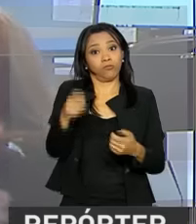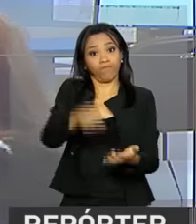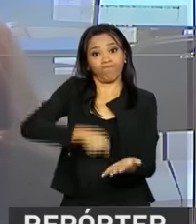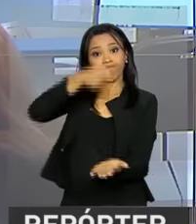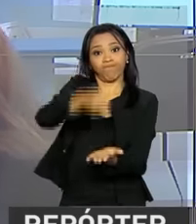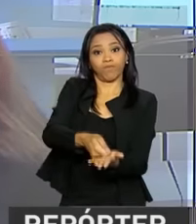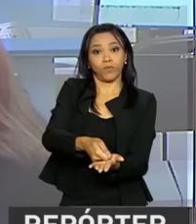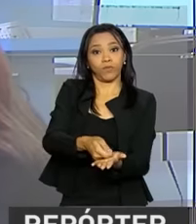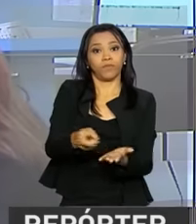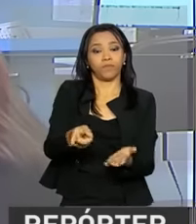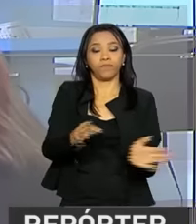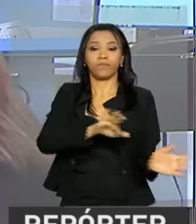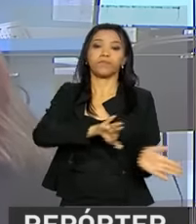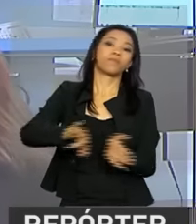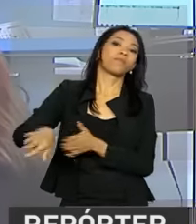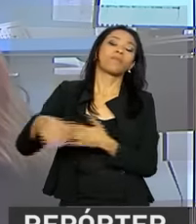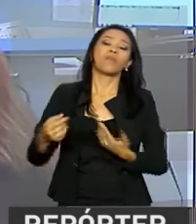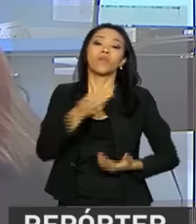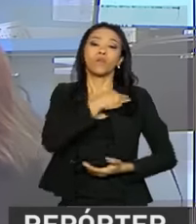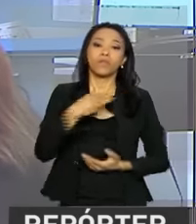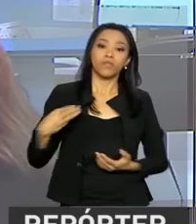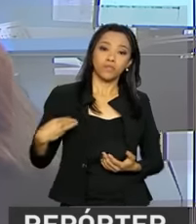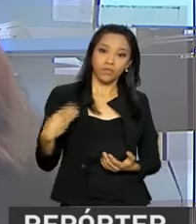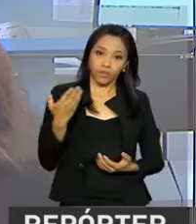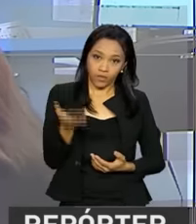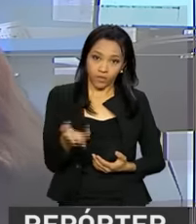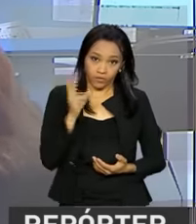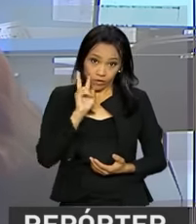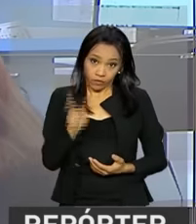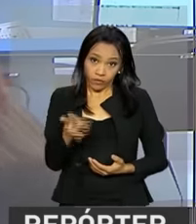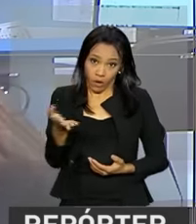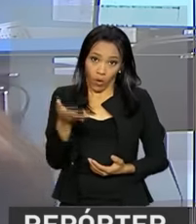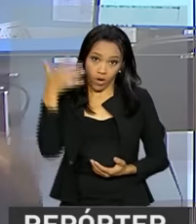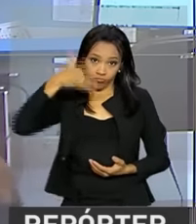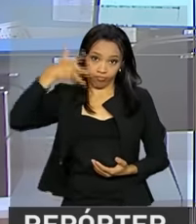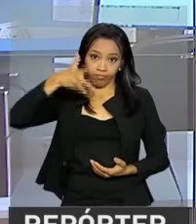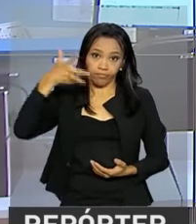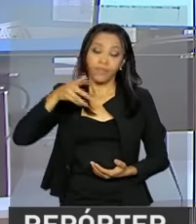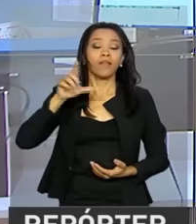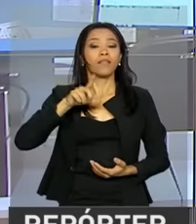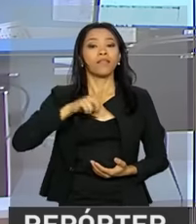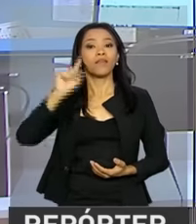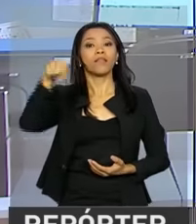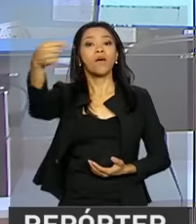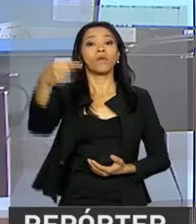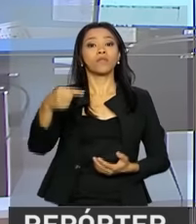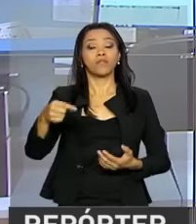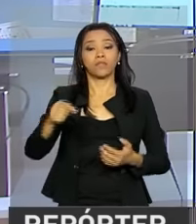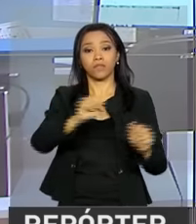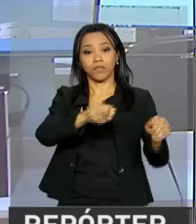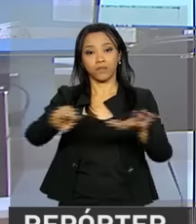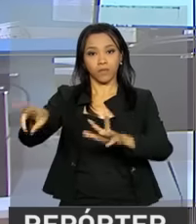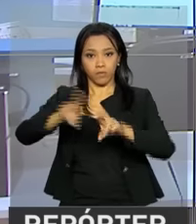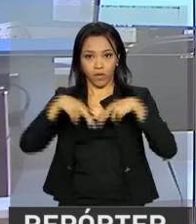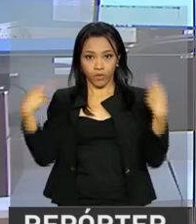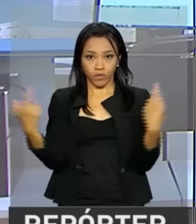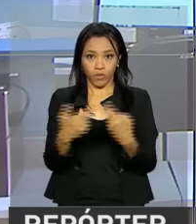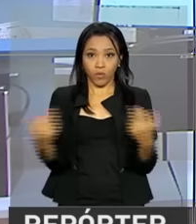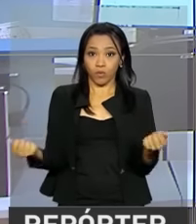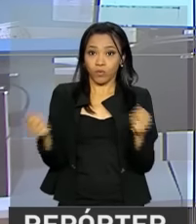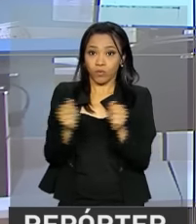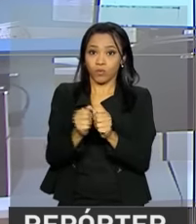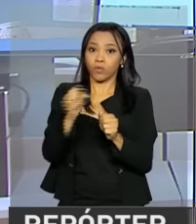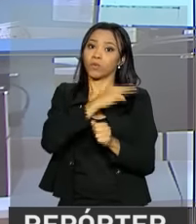repressivamente e o Ministro Alexandre de Moraes que a gente acabou de ouvir aí se reú na próxima semana com o ministro do trabalho